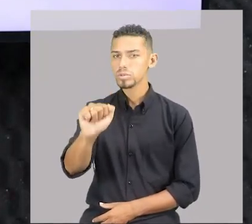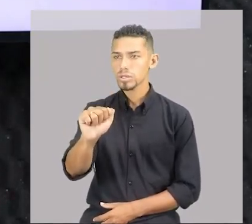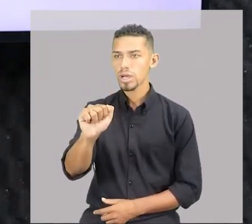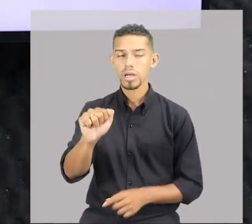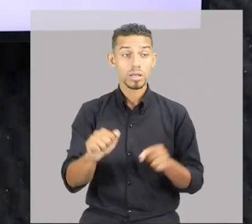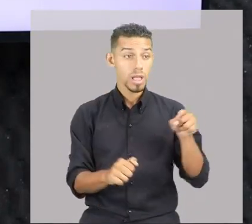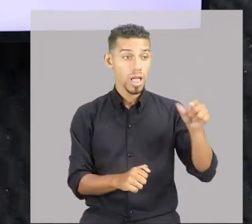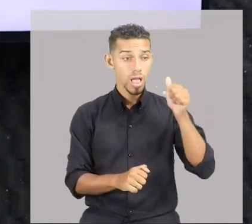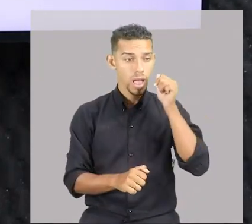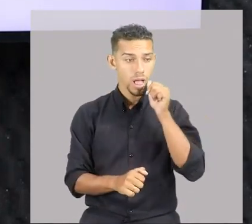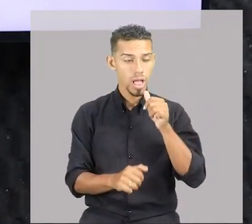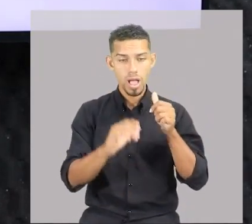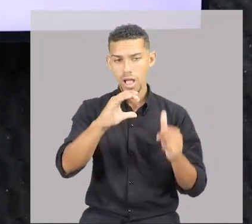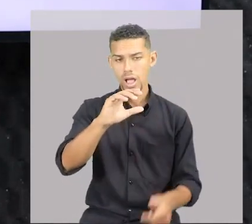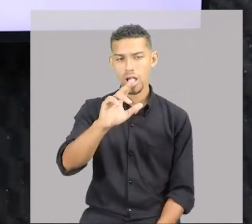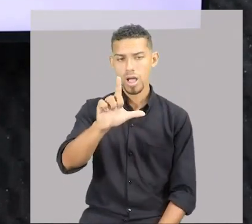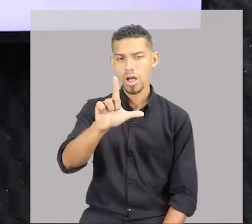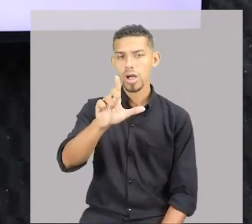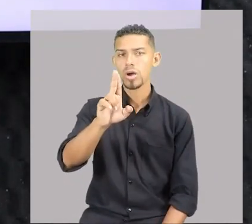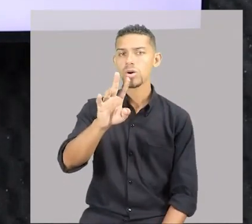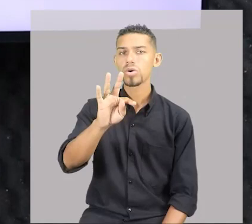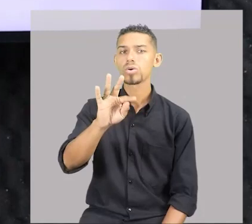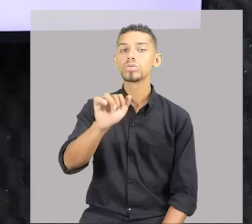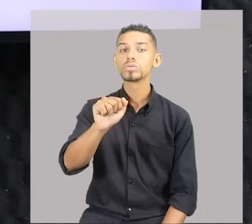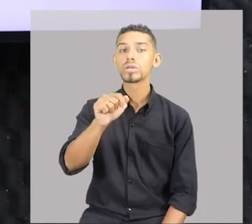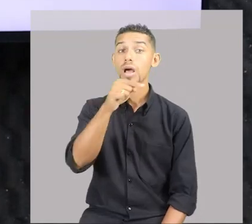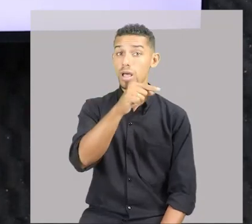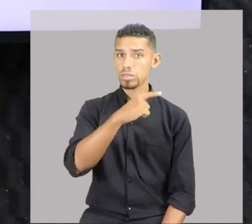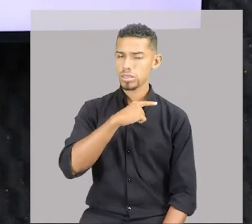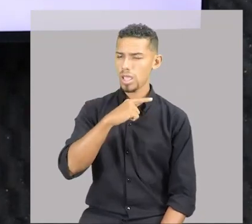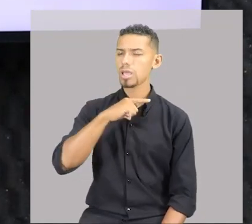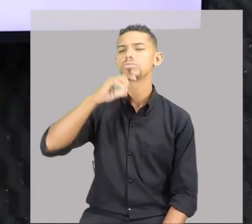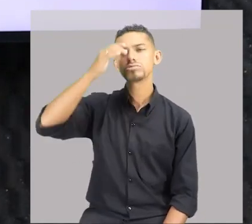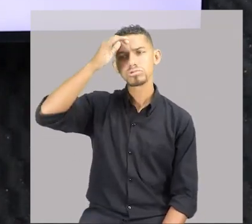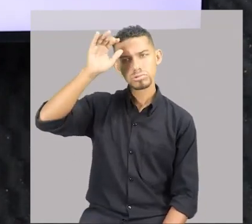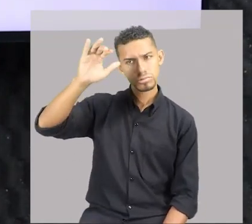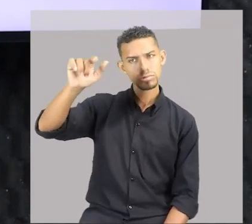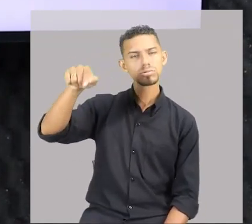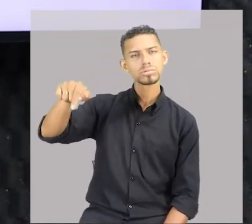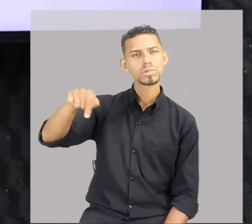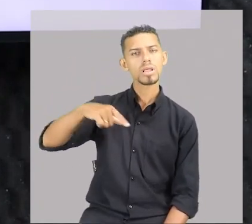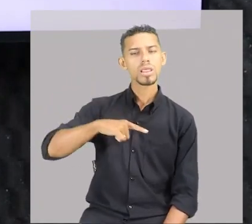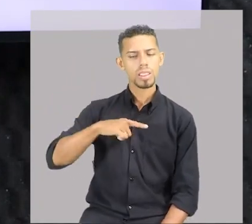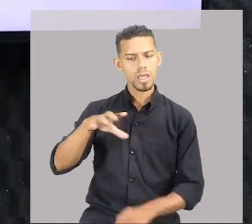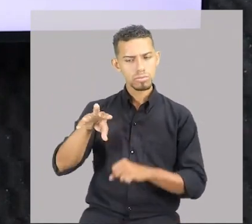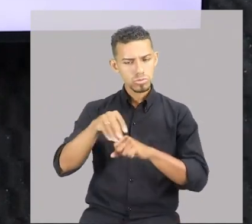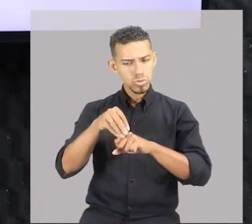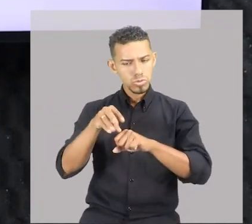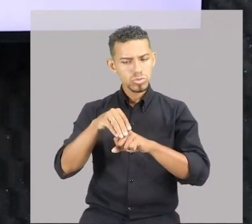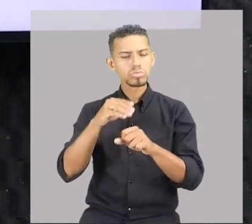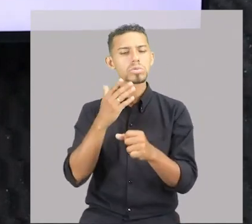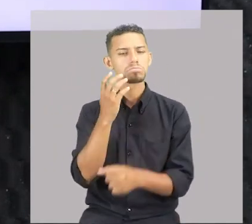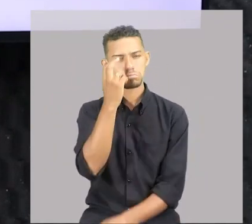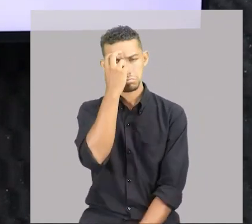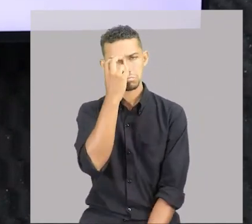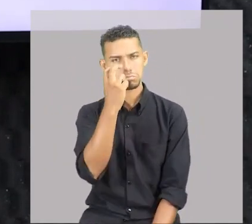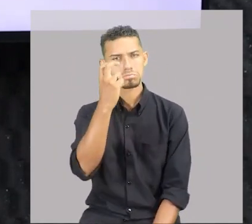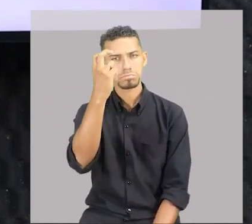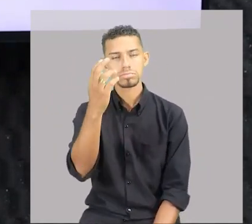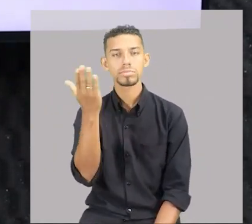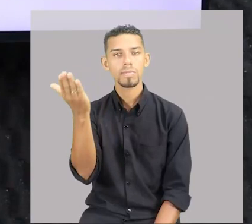é uma pessoa culta. Significa o quê? É uma pessoa que tem cultura, que tem muito conhecimento, que é muito